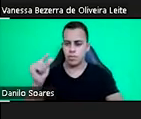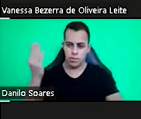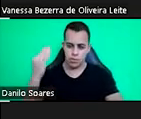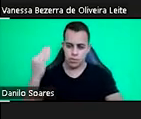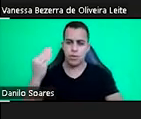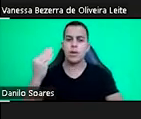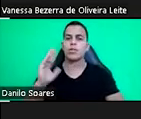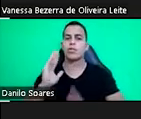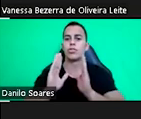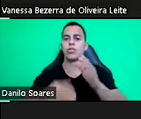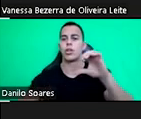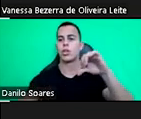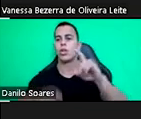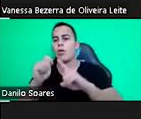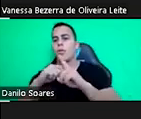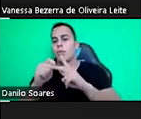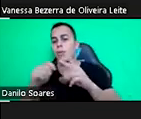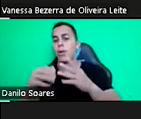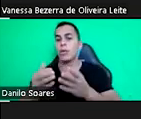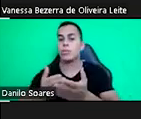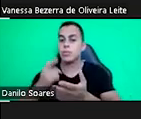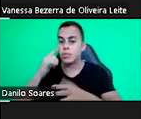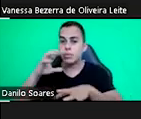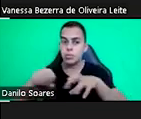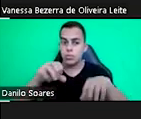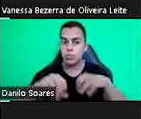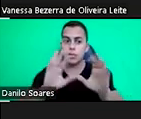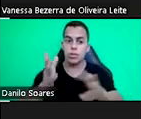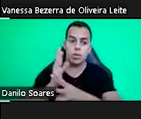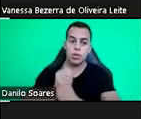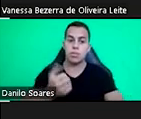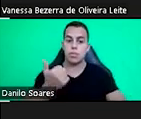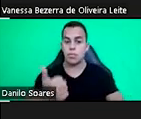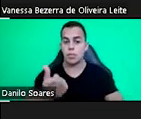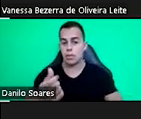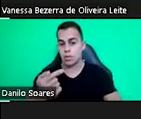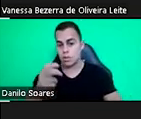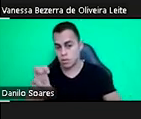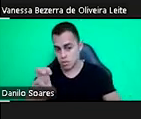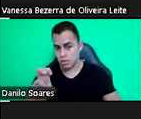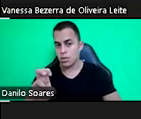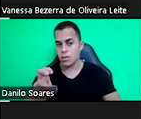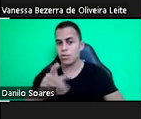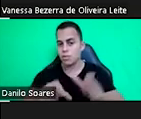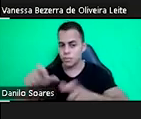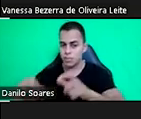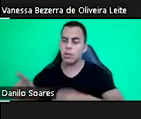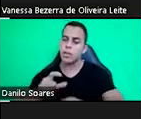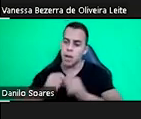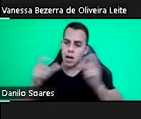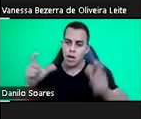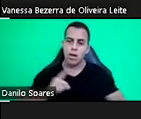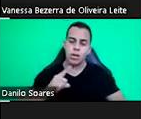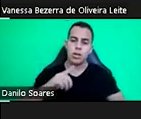recrutamento, a gente já conseguiu incluir 1.675 indivíduos na nossa plataforma. A maioria deles tem TDAH.